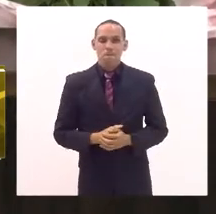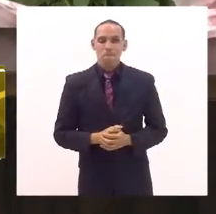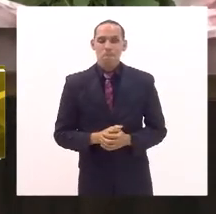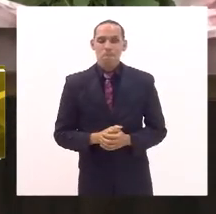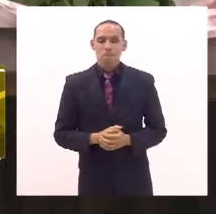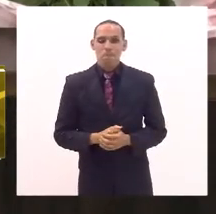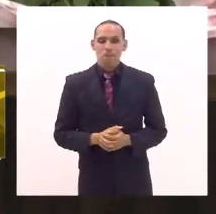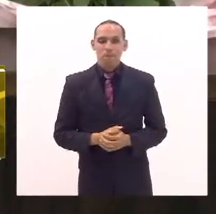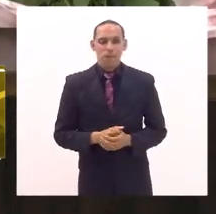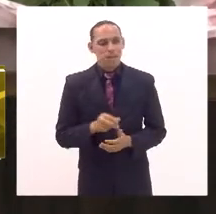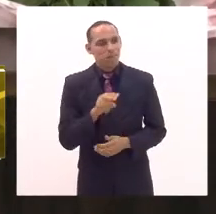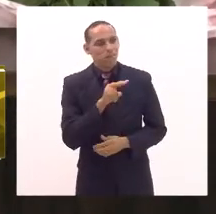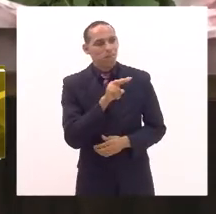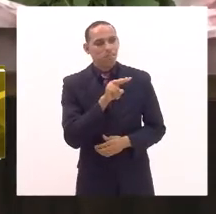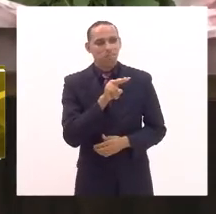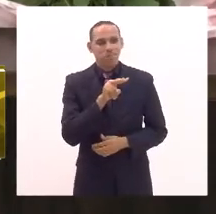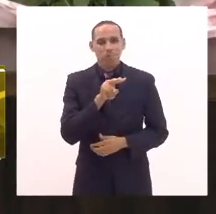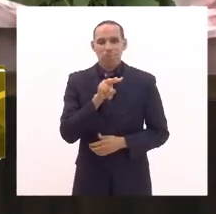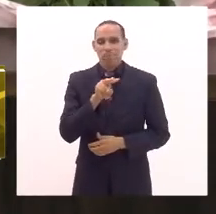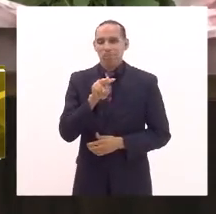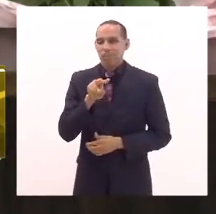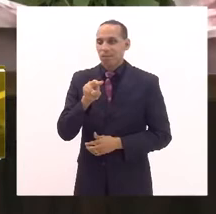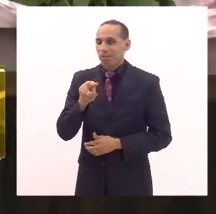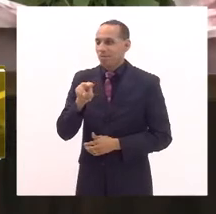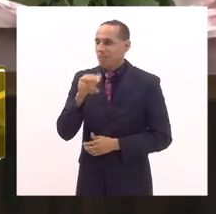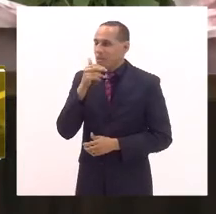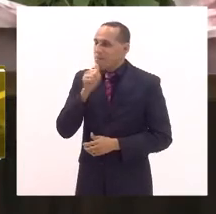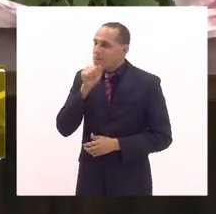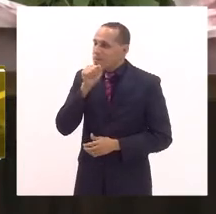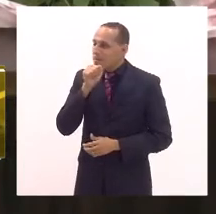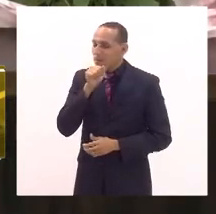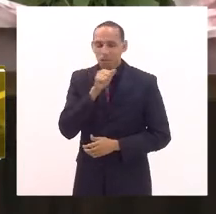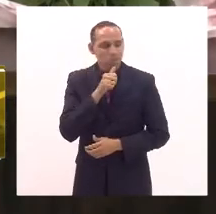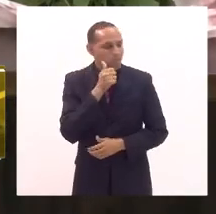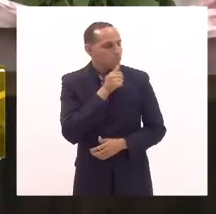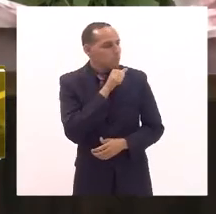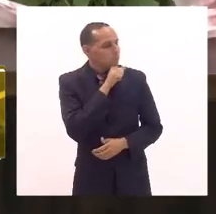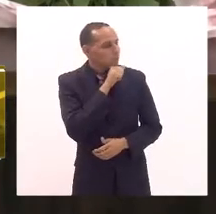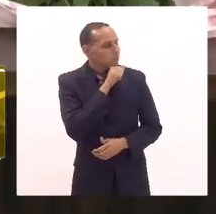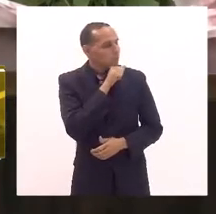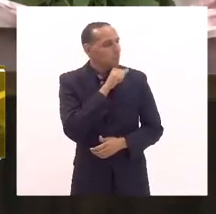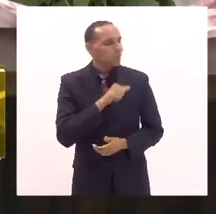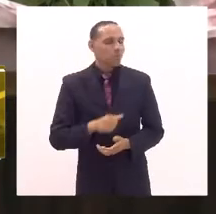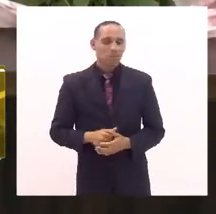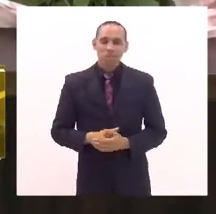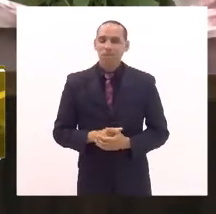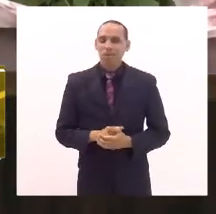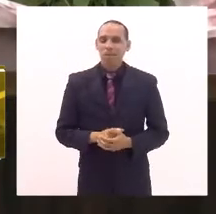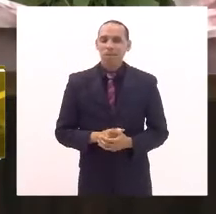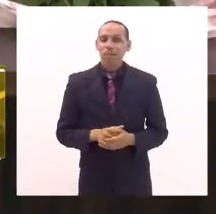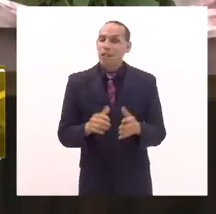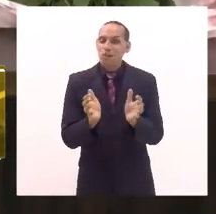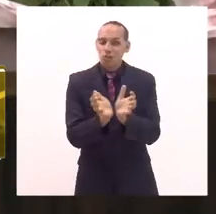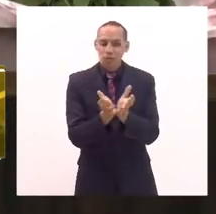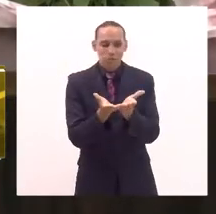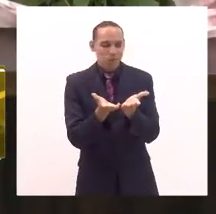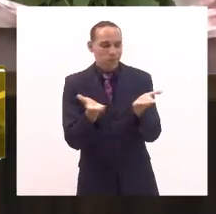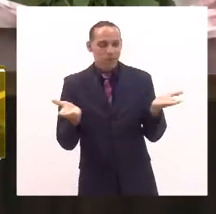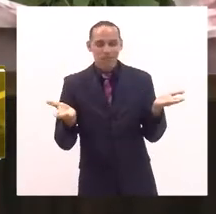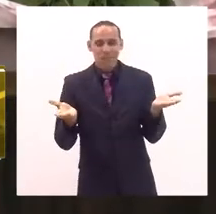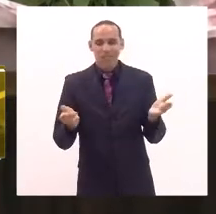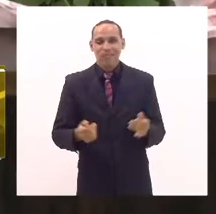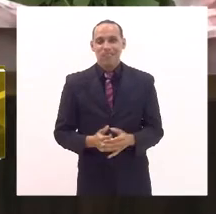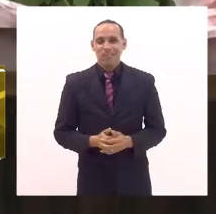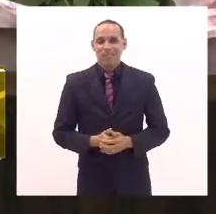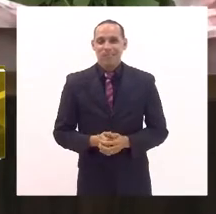cada pessoa, ter ao meu lado meu pai, minha mãe, a nossa equipe,